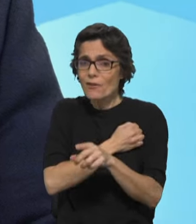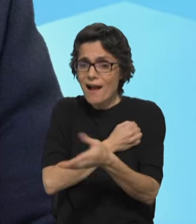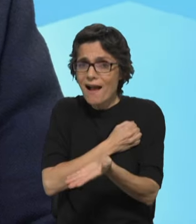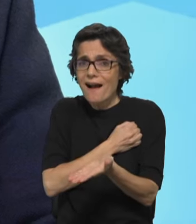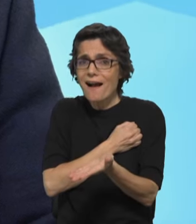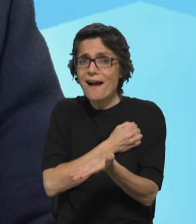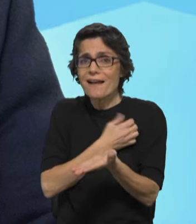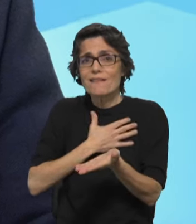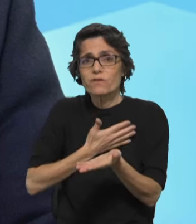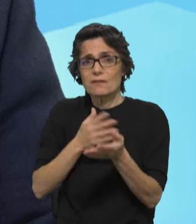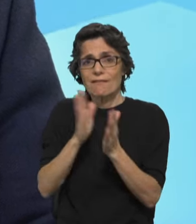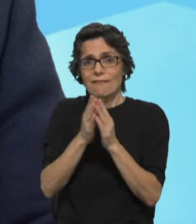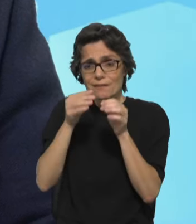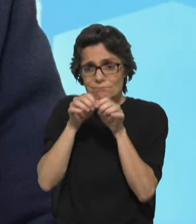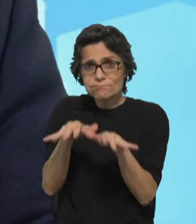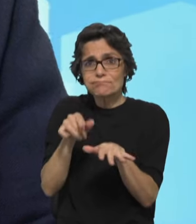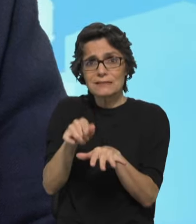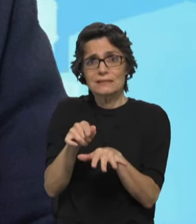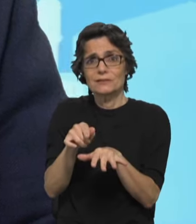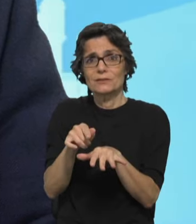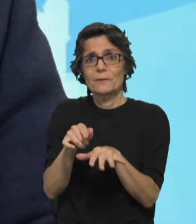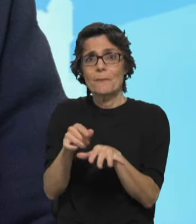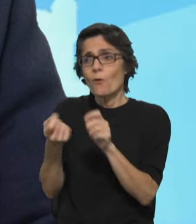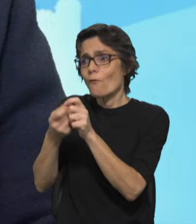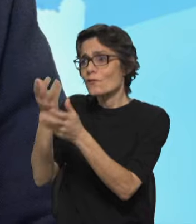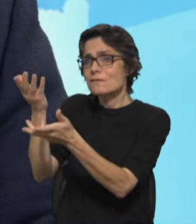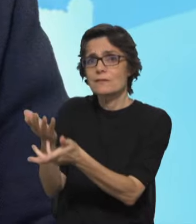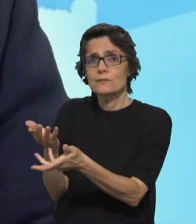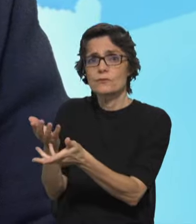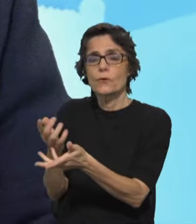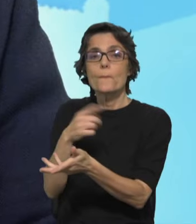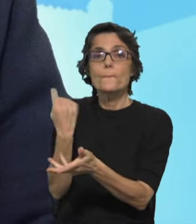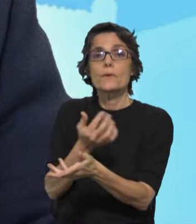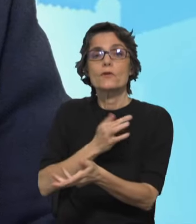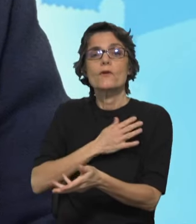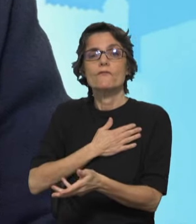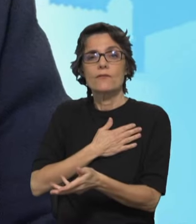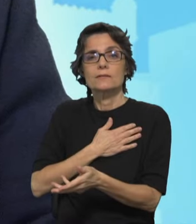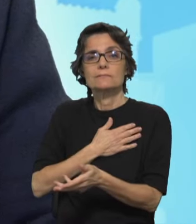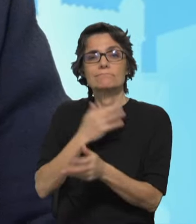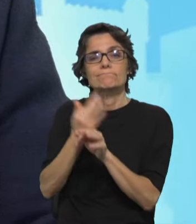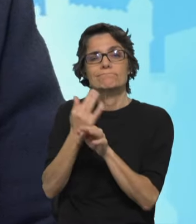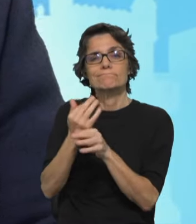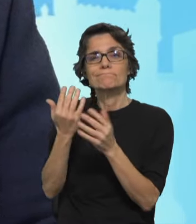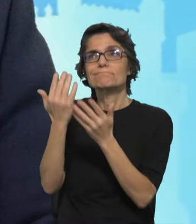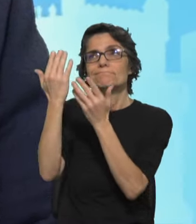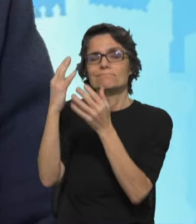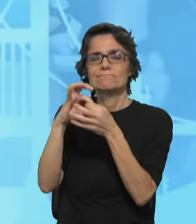e a todos, para que a fé que celebramos seja a fé que vivemos e que